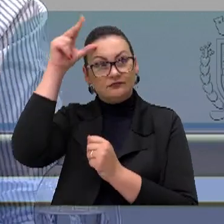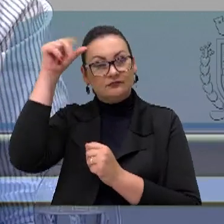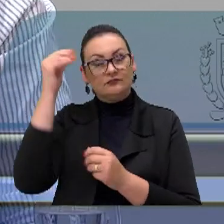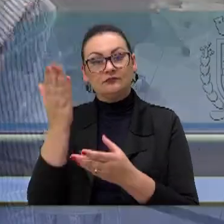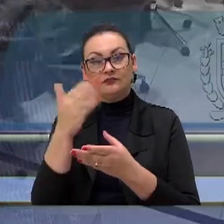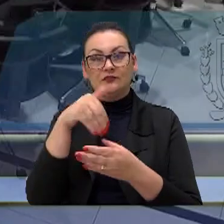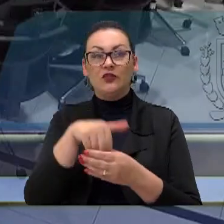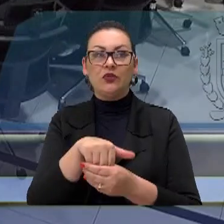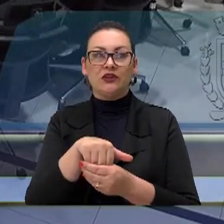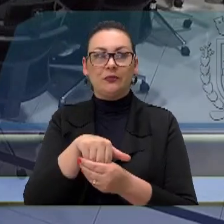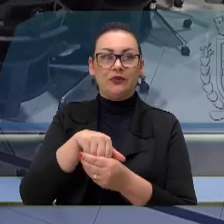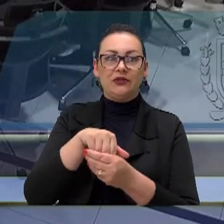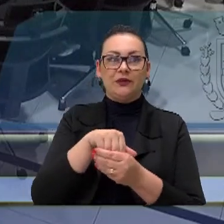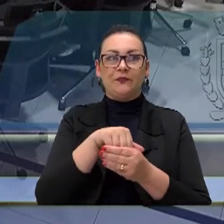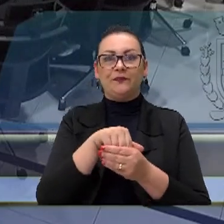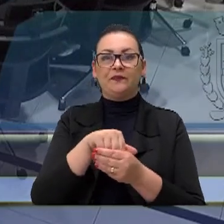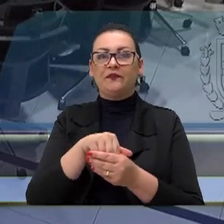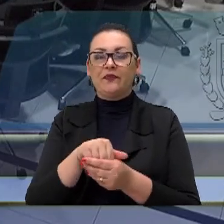Em votação?